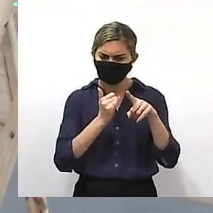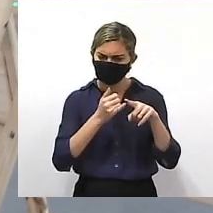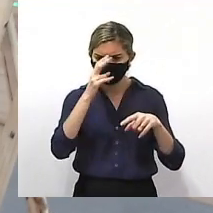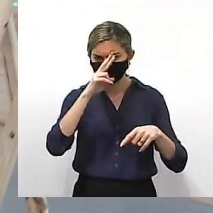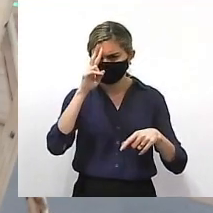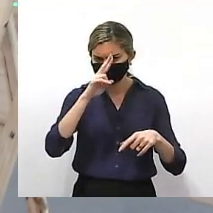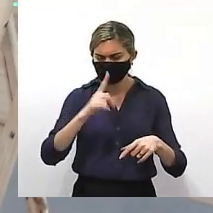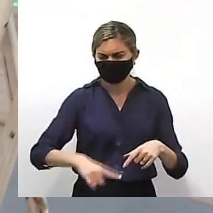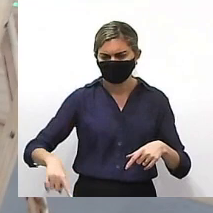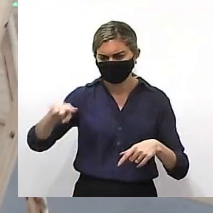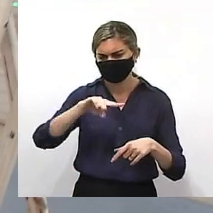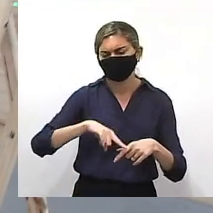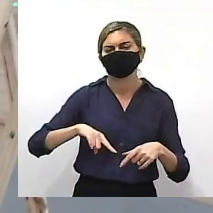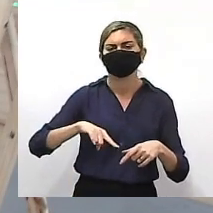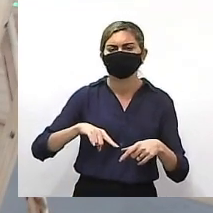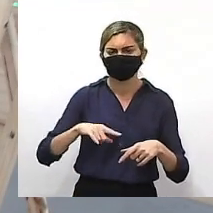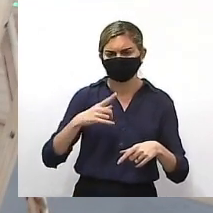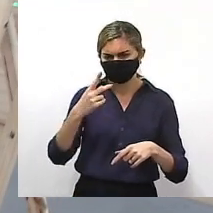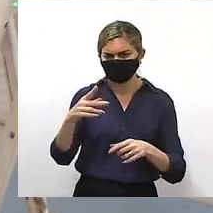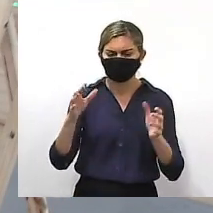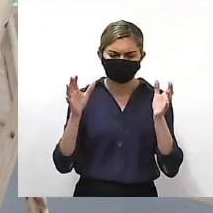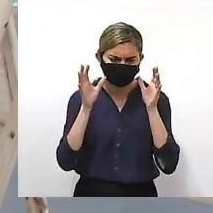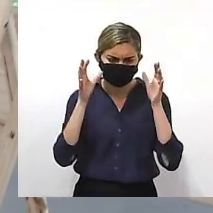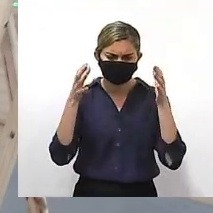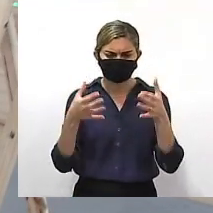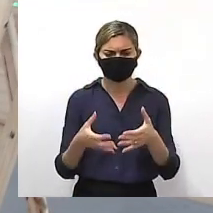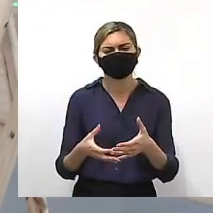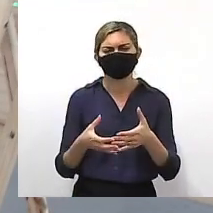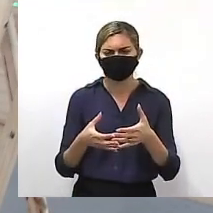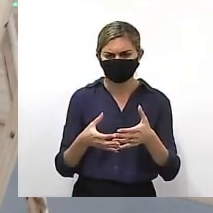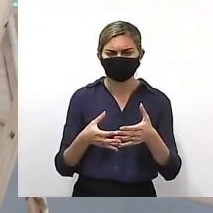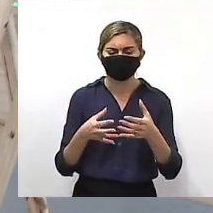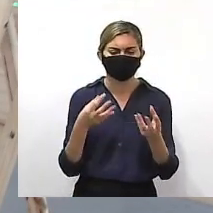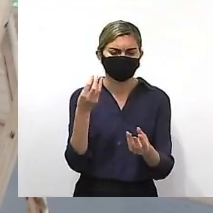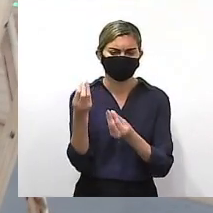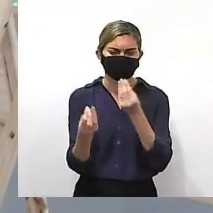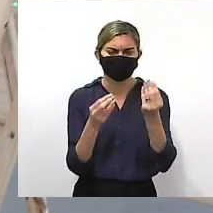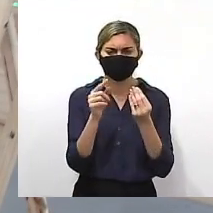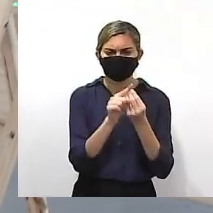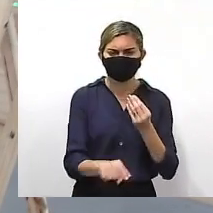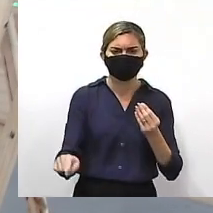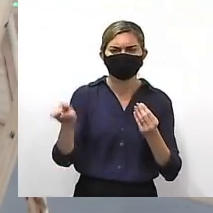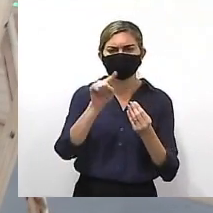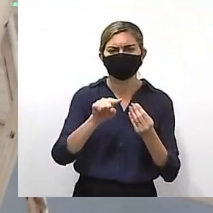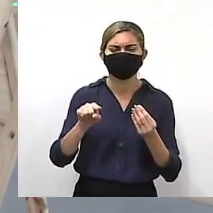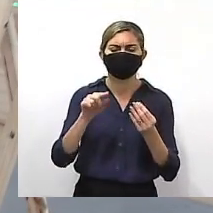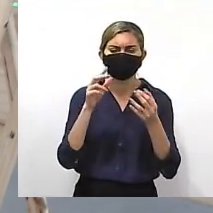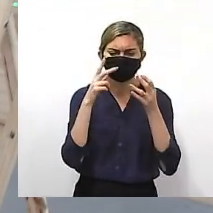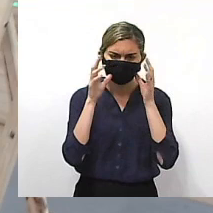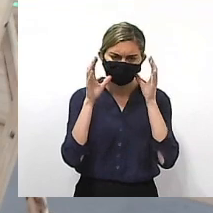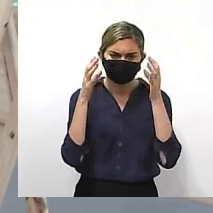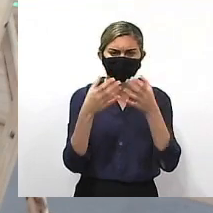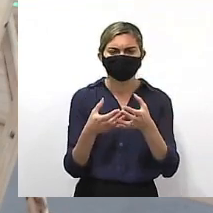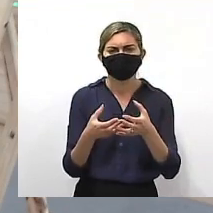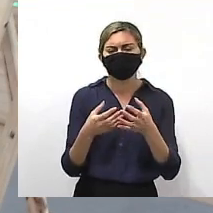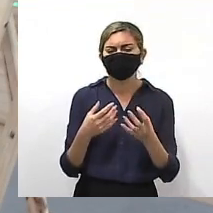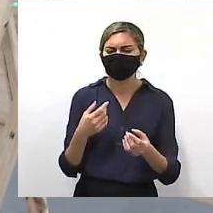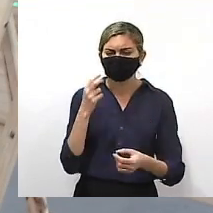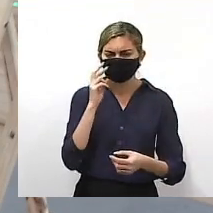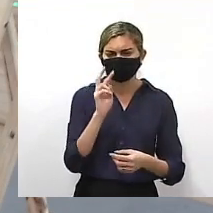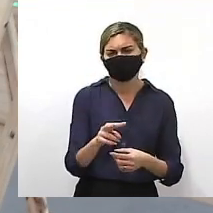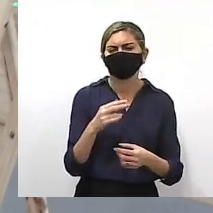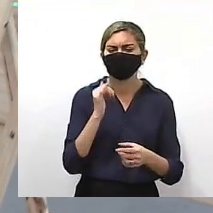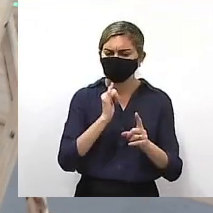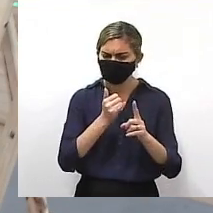para a gente. Conta a história da tua comunidade. Conta como é que você vê a sua comunidade. Conta para a